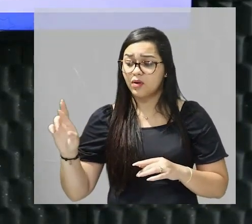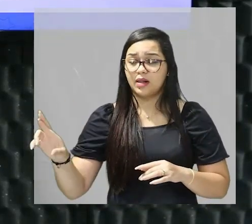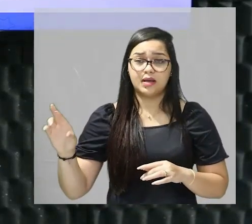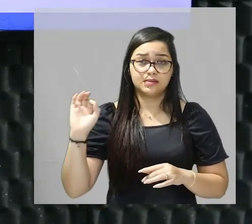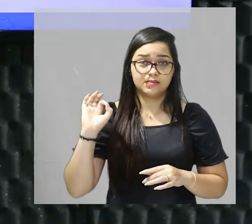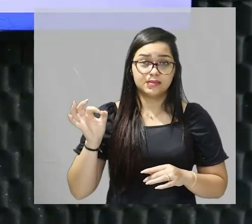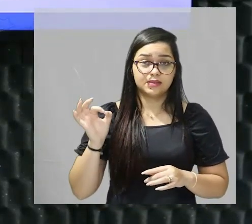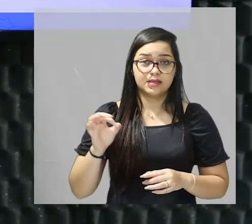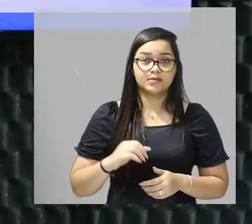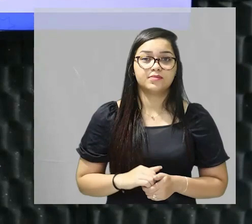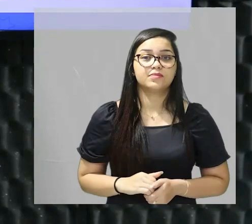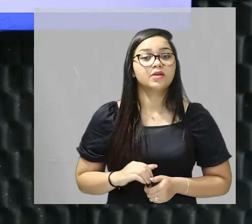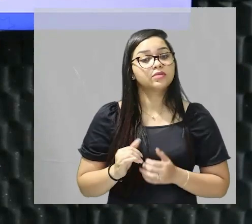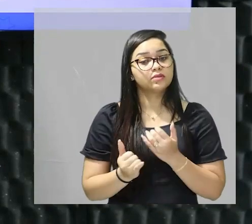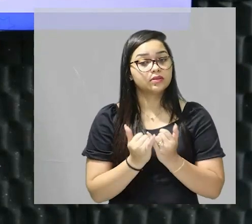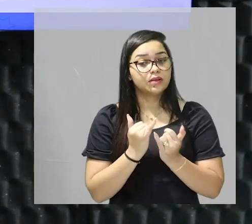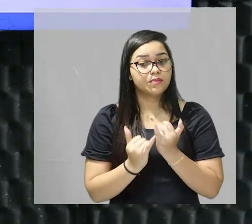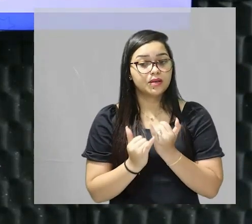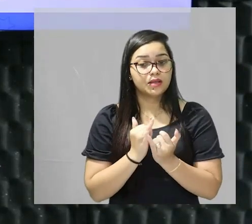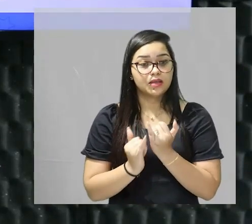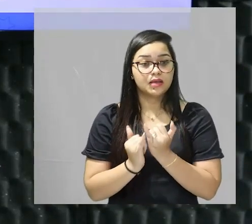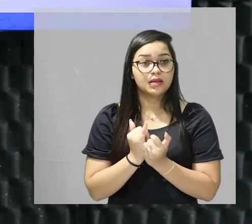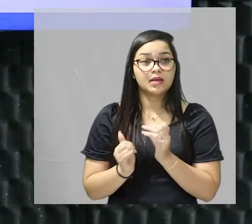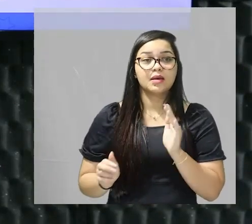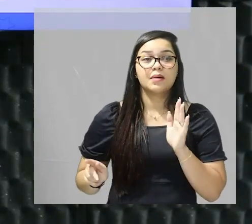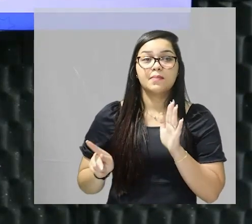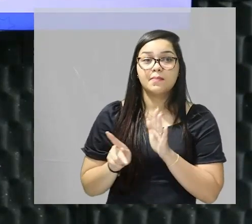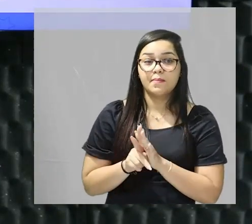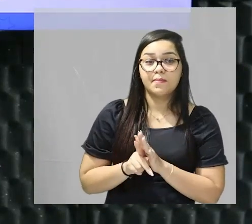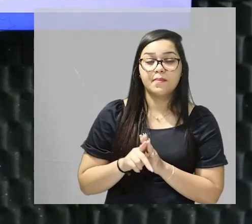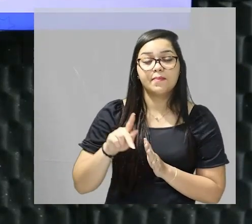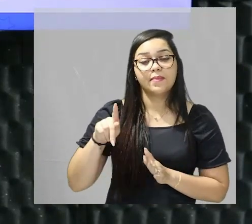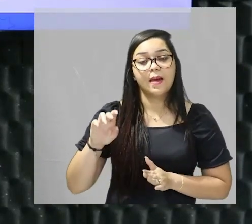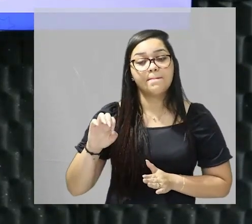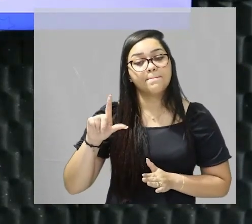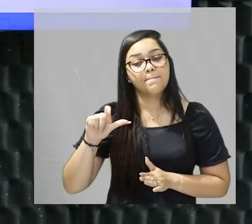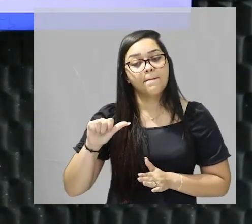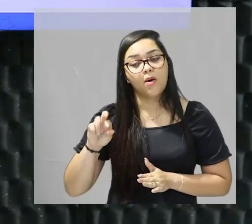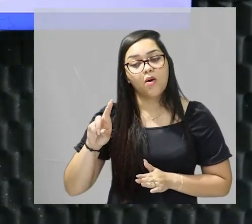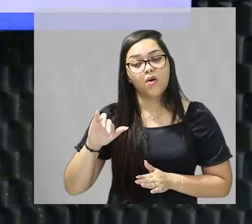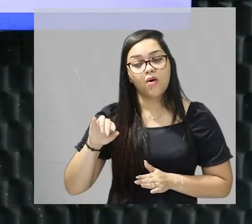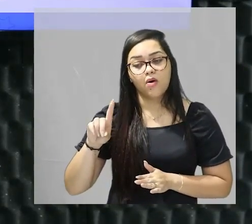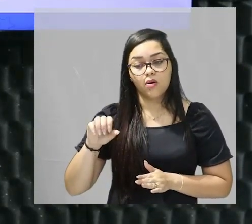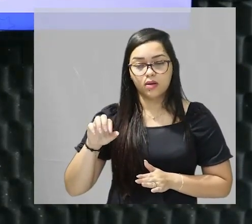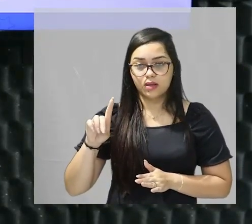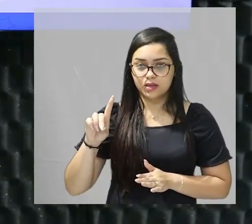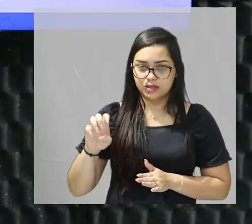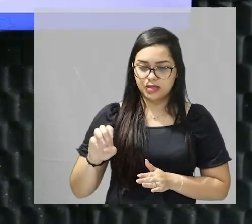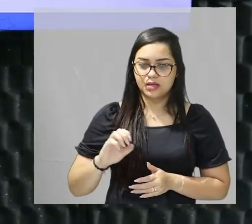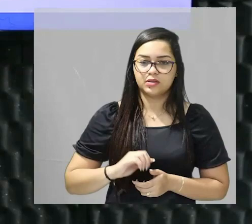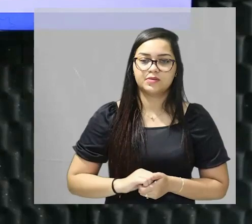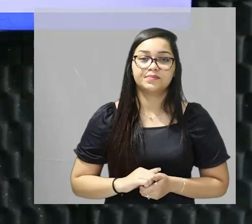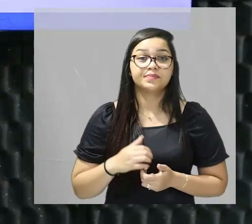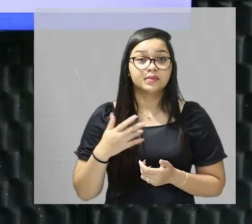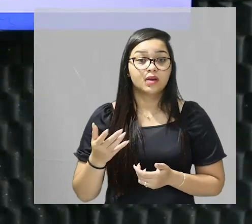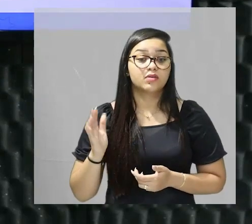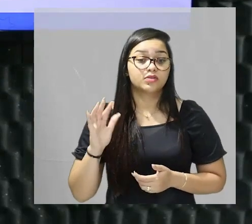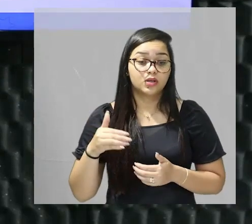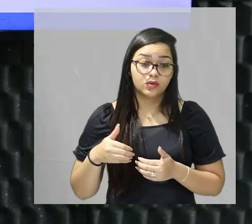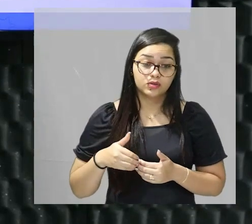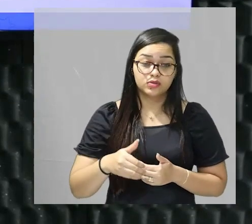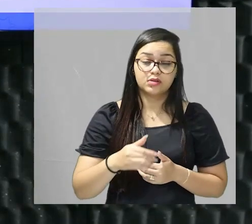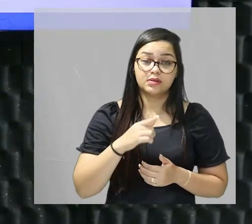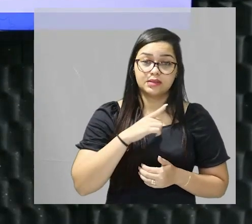tudo bem? Então, são semelhantes do ponto de vista da polaridade, beleza? Então, continuando a